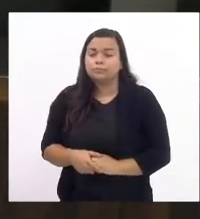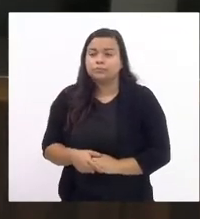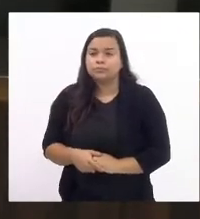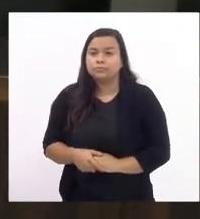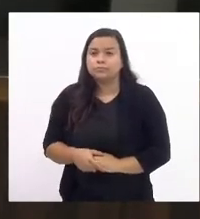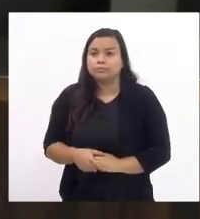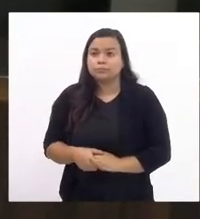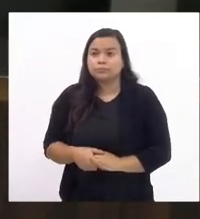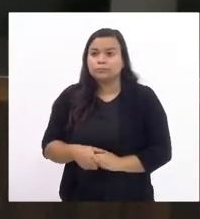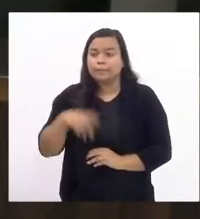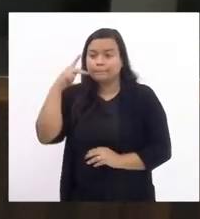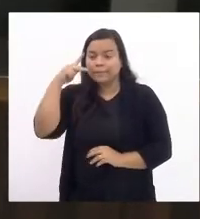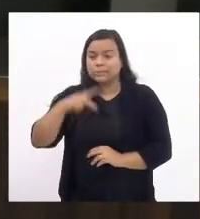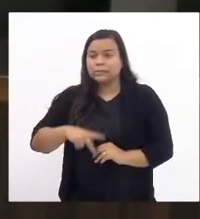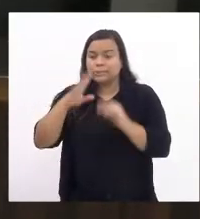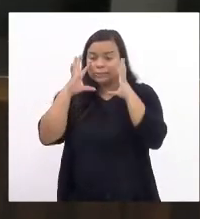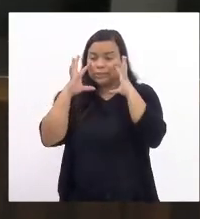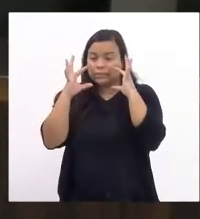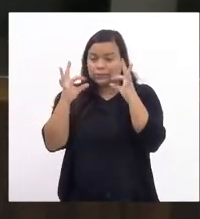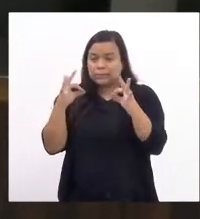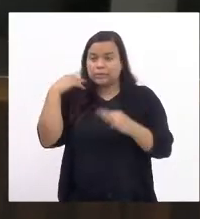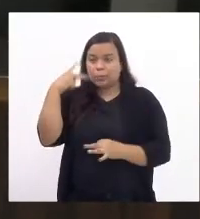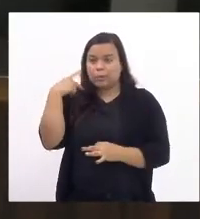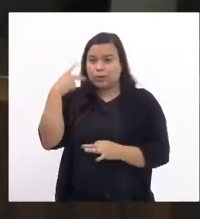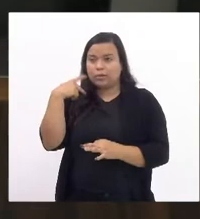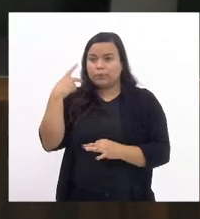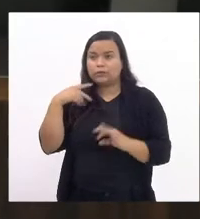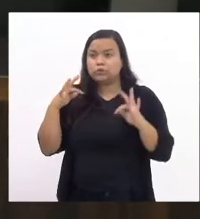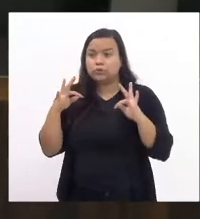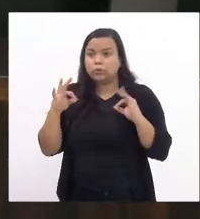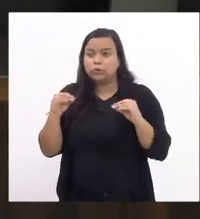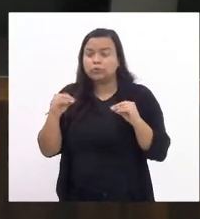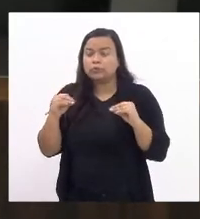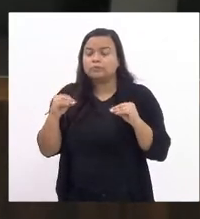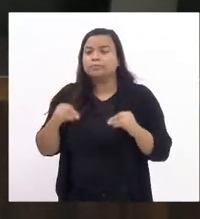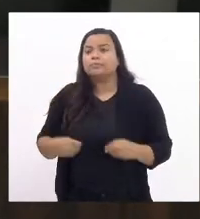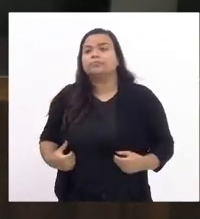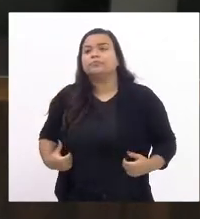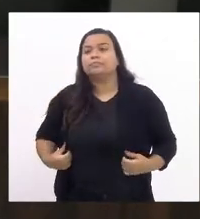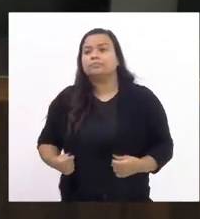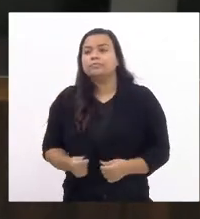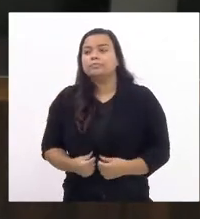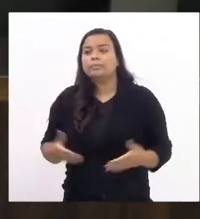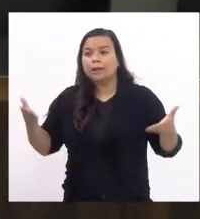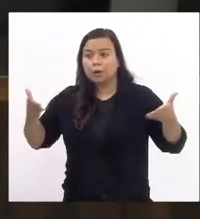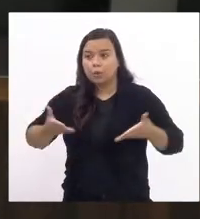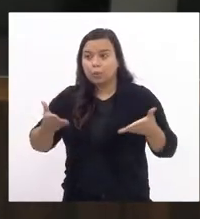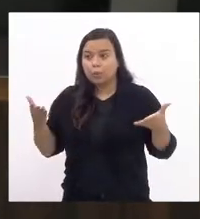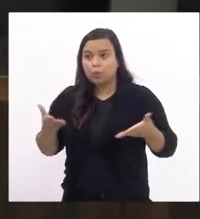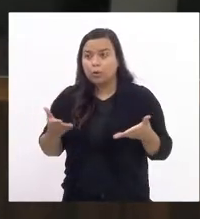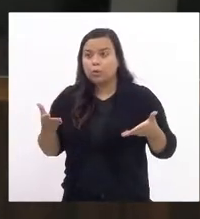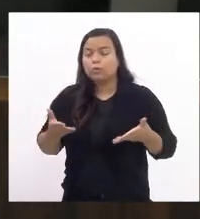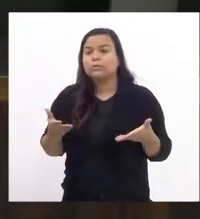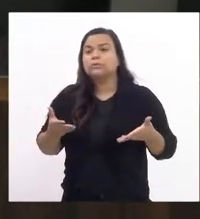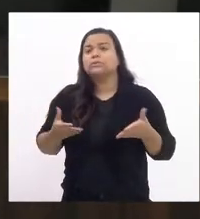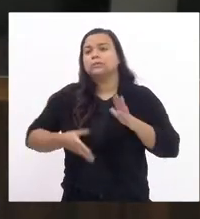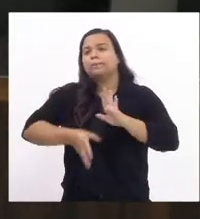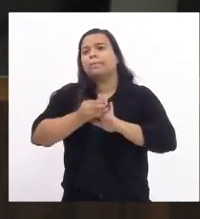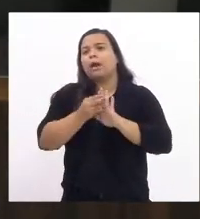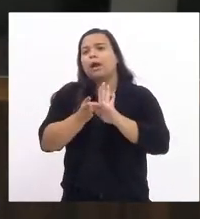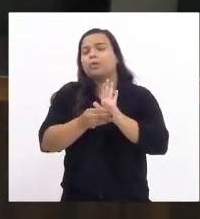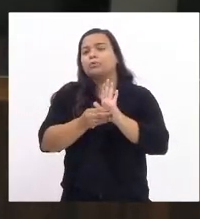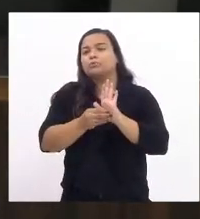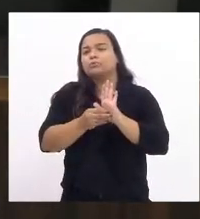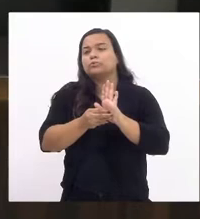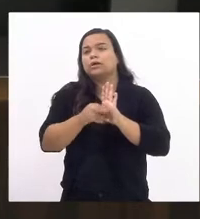presidência chama a atenção dos senhores parlamentares. Vamos agora ao quarto da pauta, veto total aposto ao